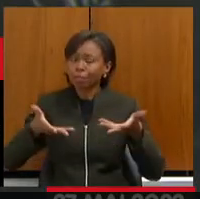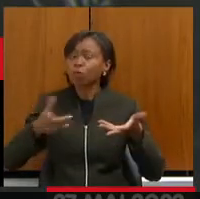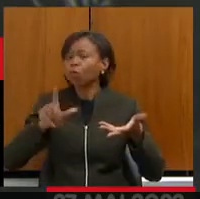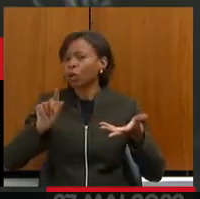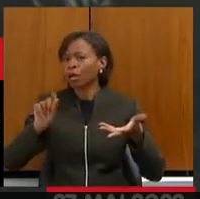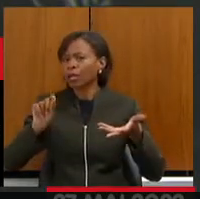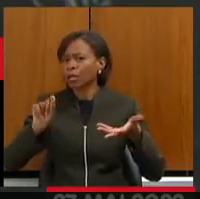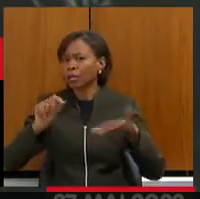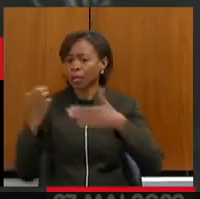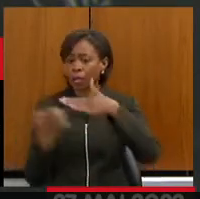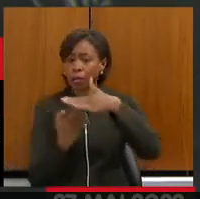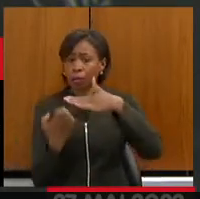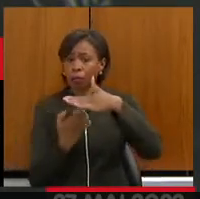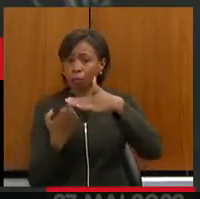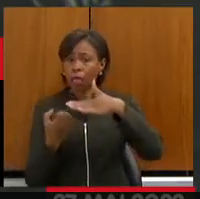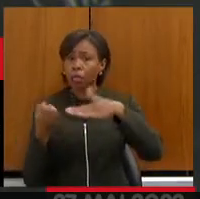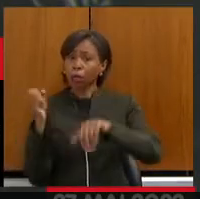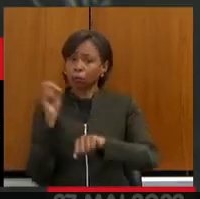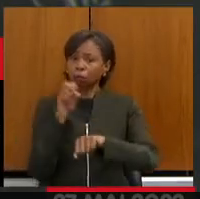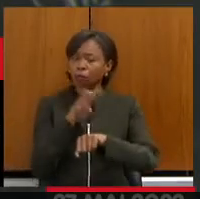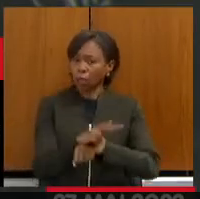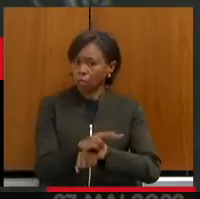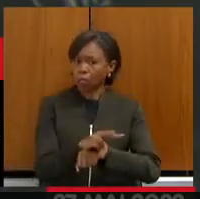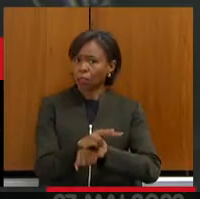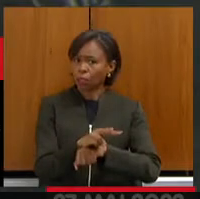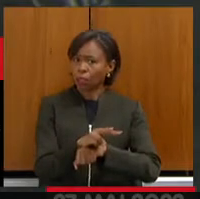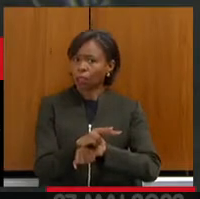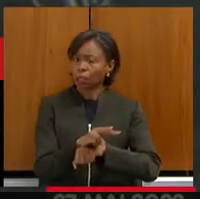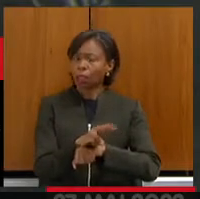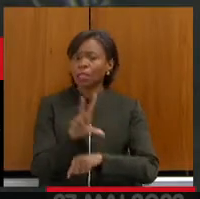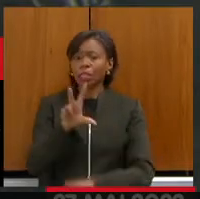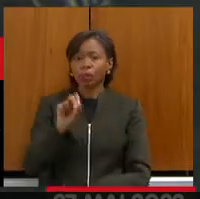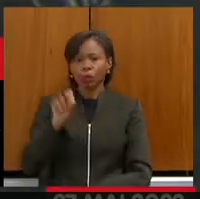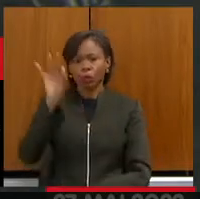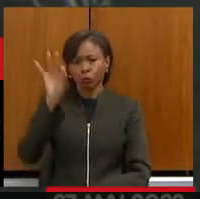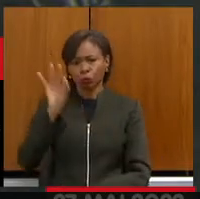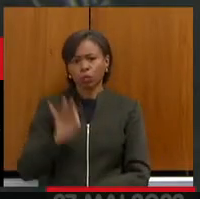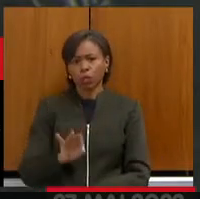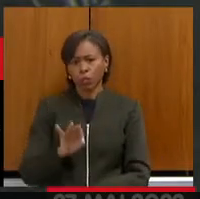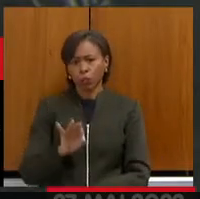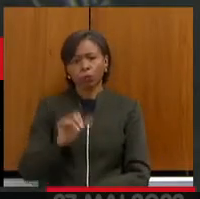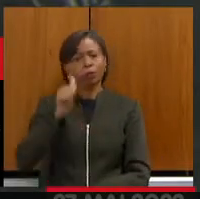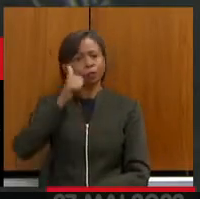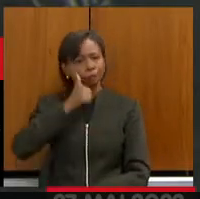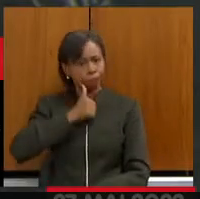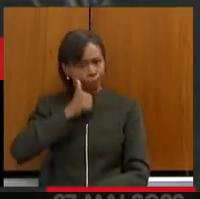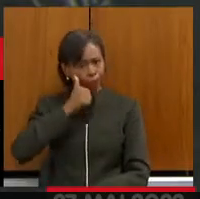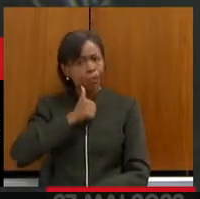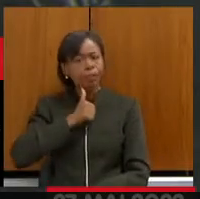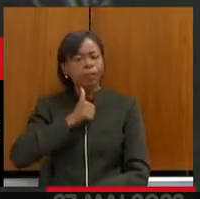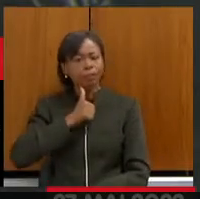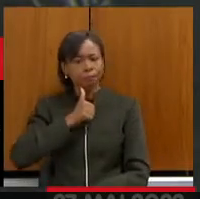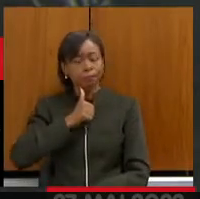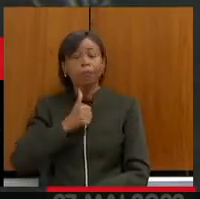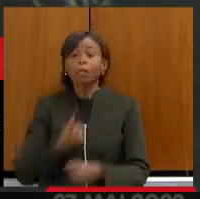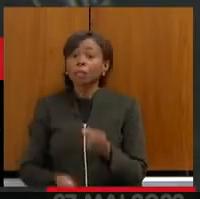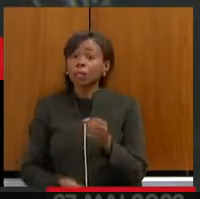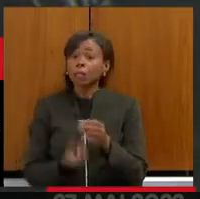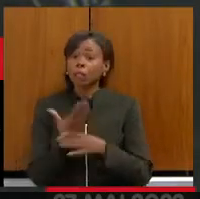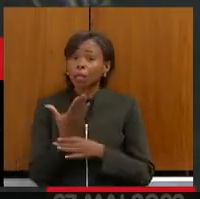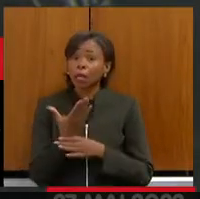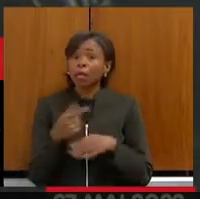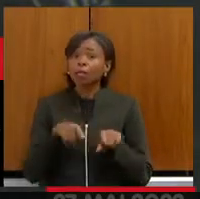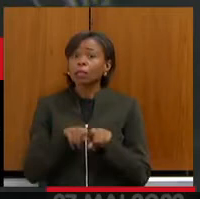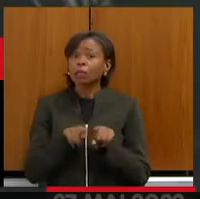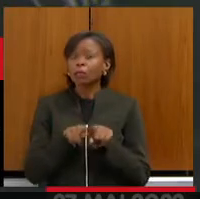preencham seus quadros de funcionários com pelo menos cinquenta por cento de mulheres e a criação de espaços